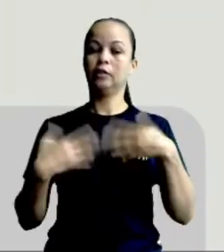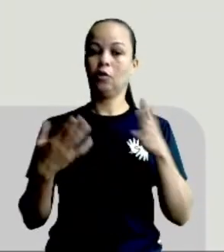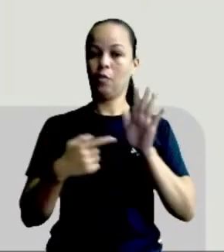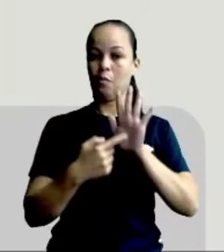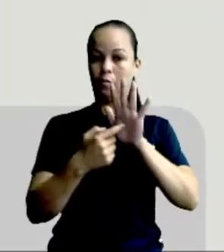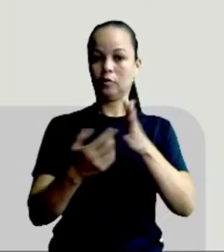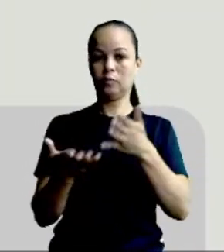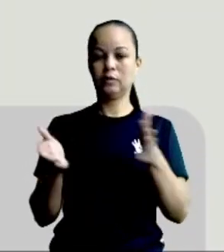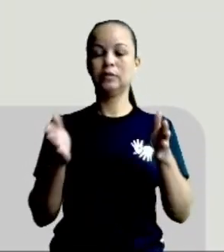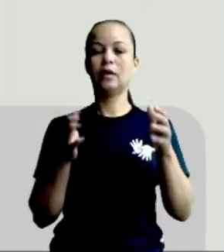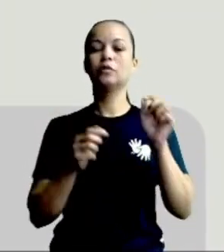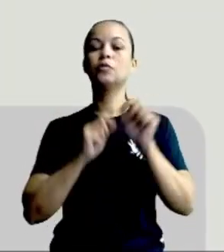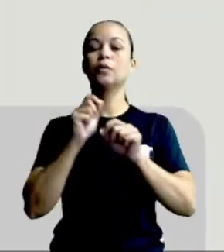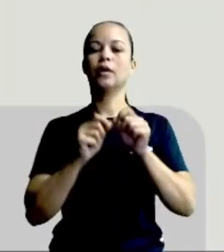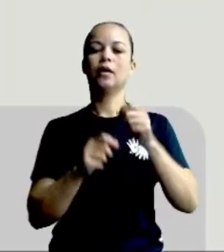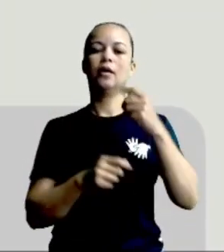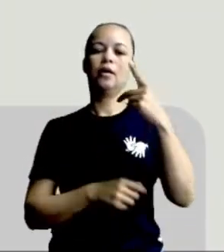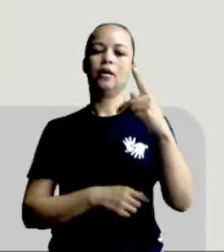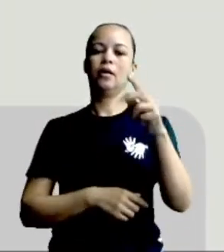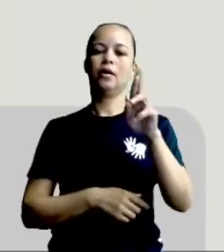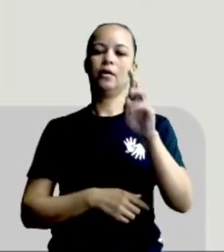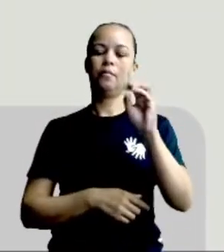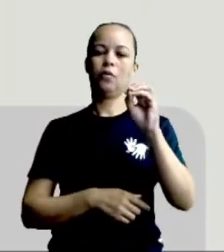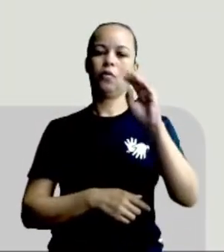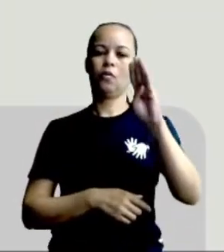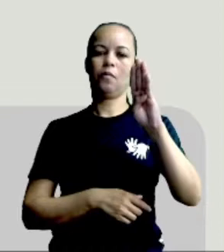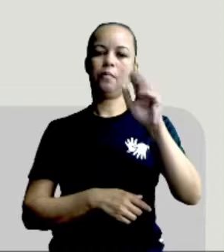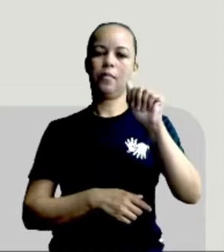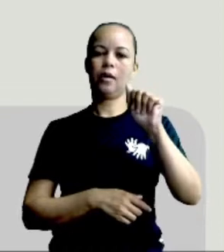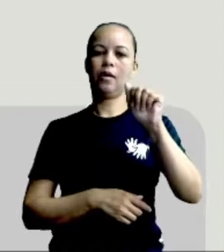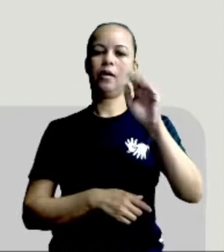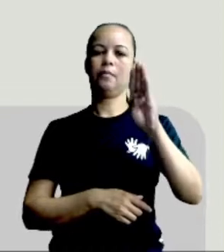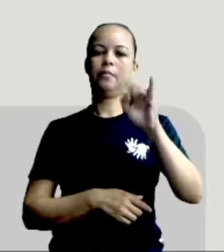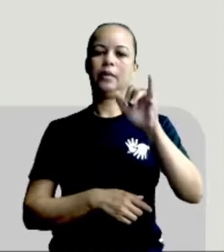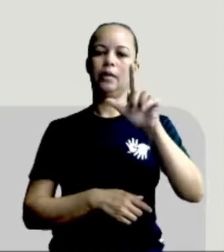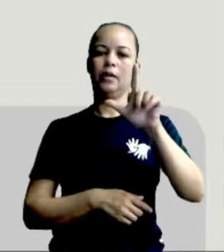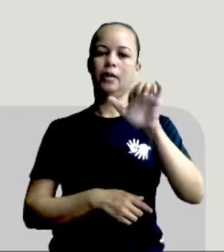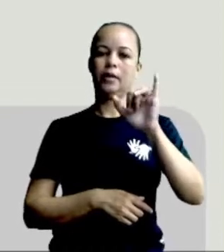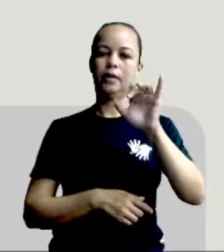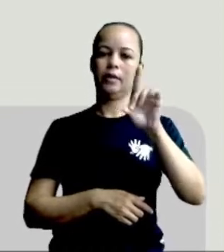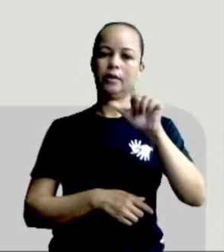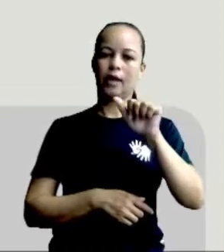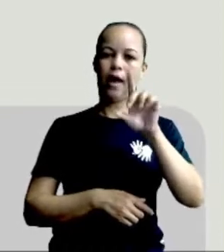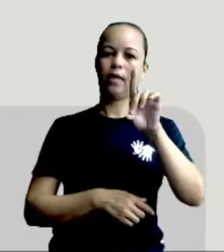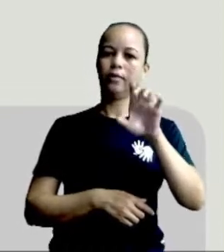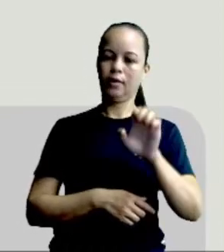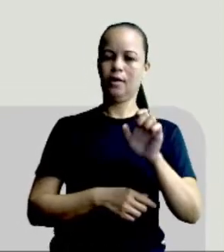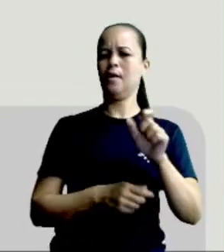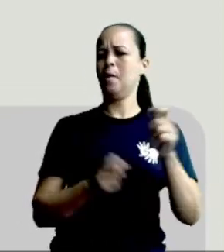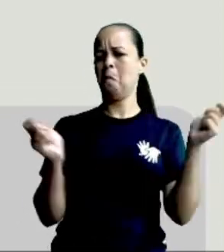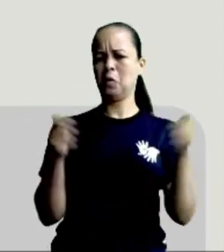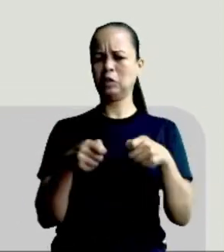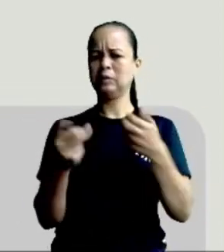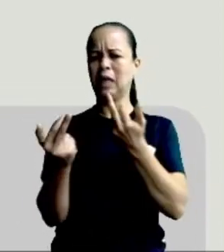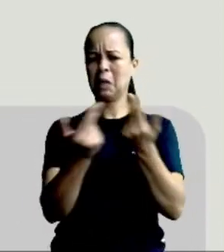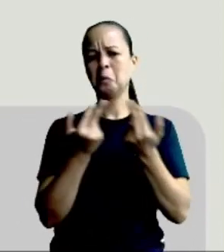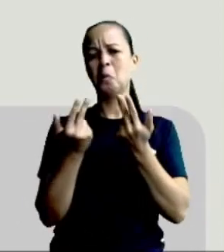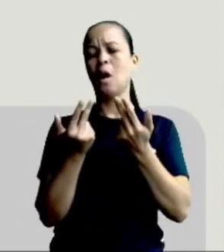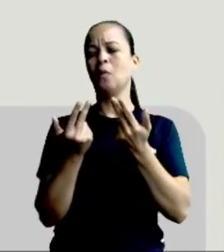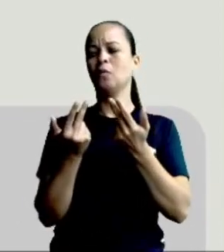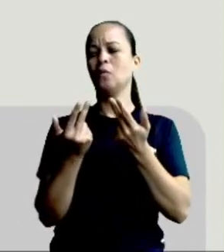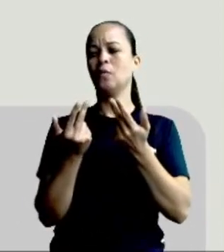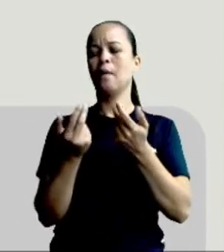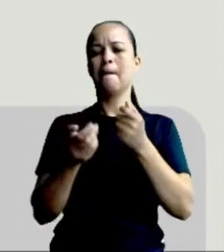probabilidade. É do mesmo jeito que a possibilidade. É qualquer coisa que pode acontecer, só que tem